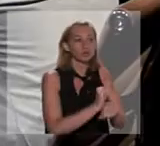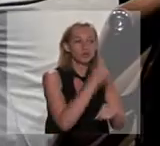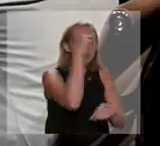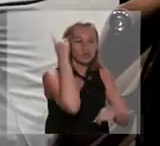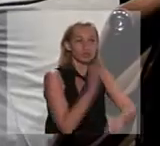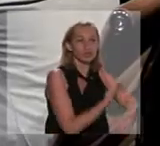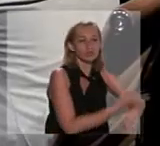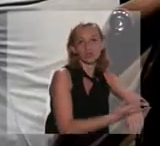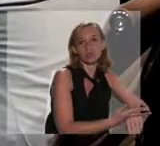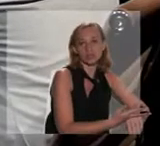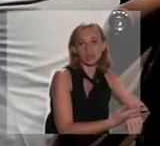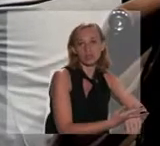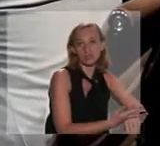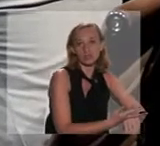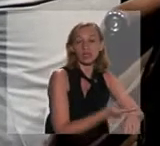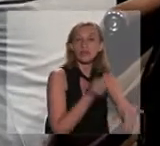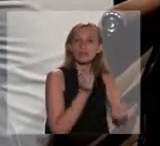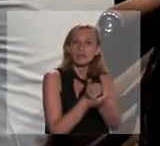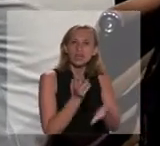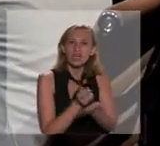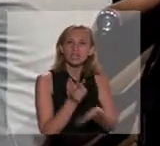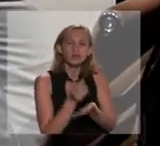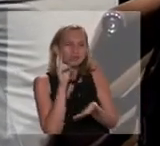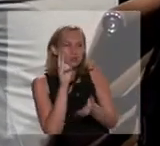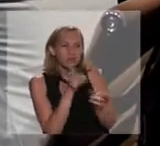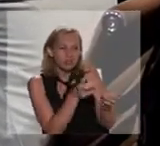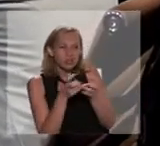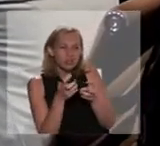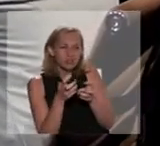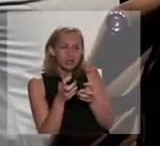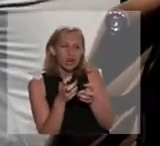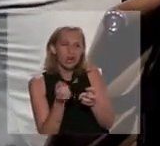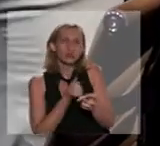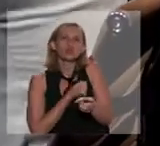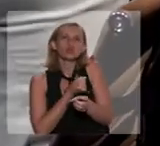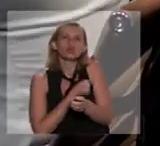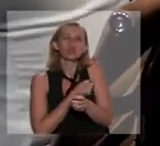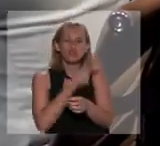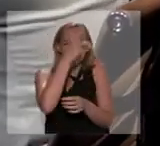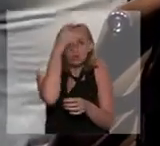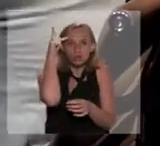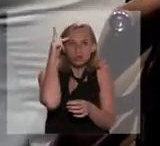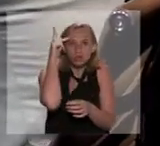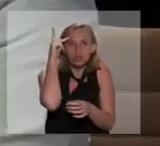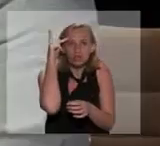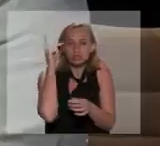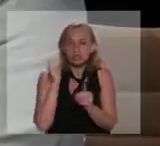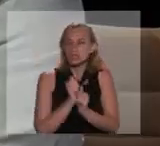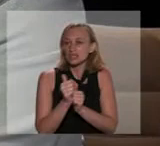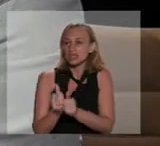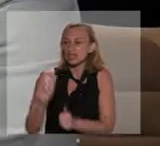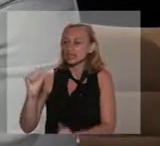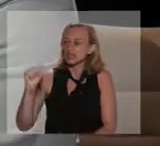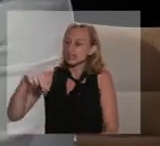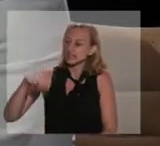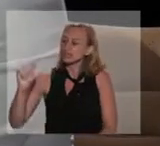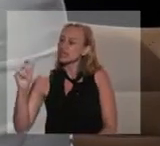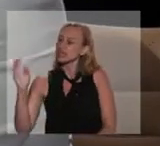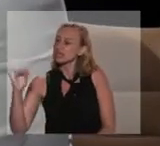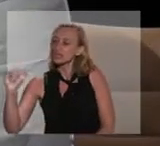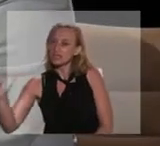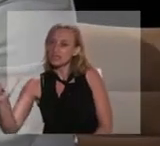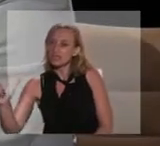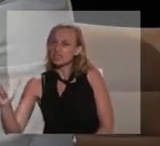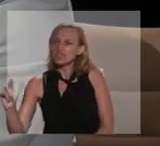youtubers brancos. Né? Mesmo os mais bem-sucedidos, né, se você vai ver a quantidade de gente que está seguindo, sei lá, a